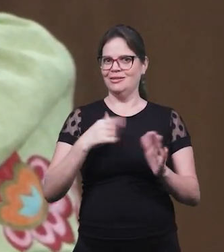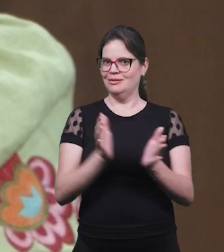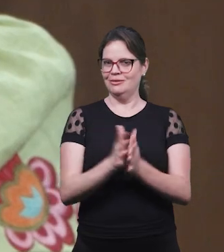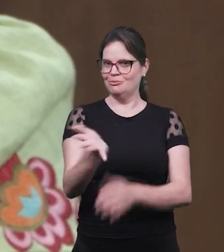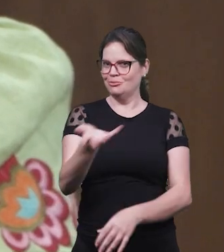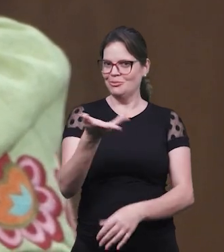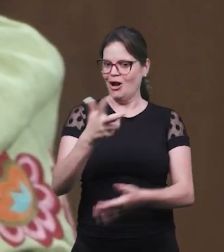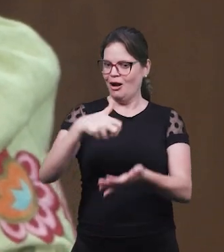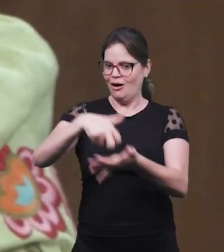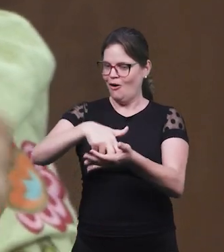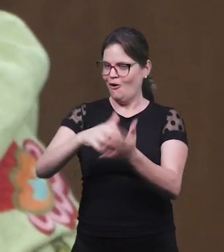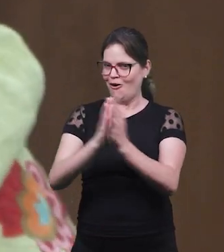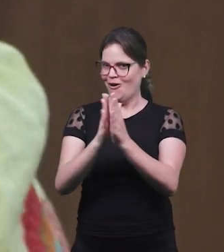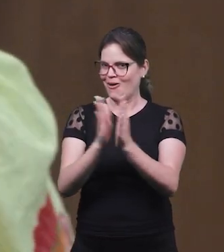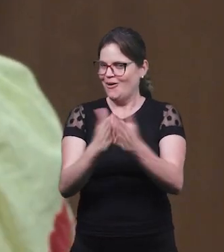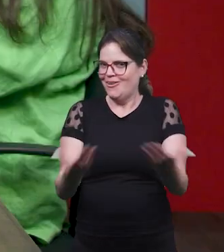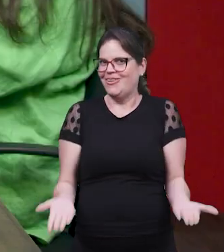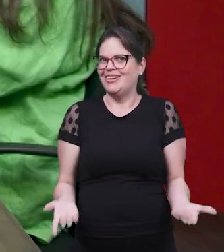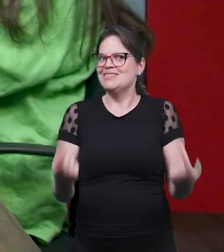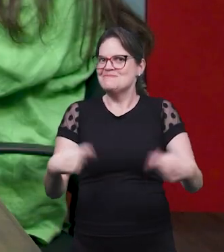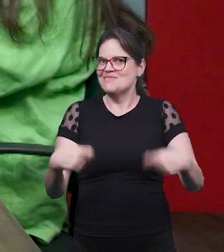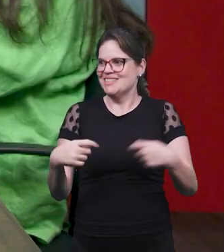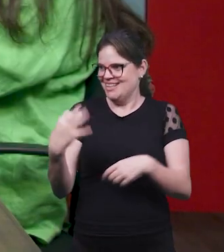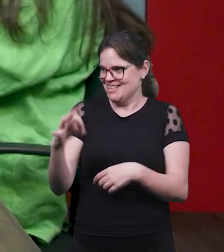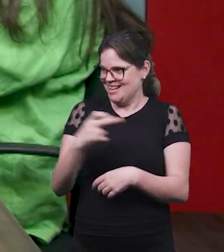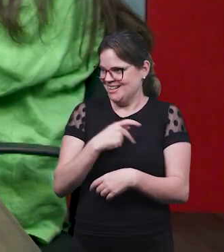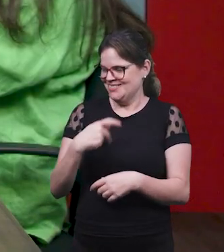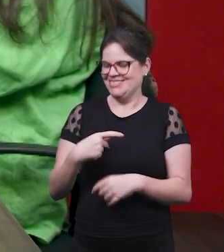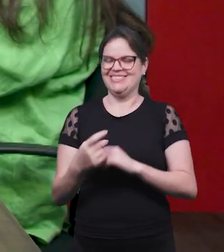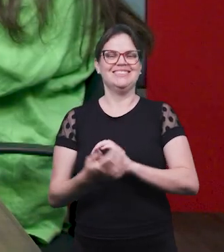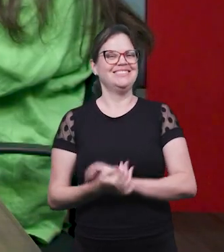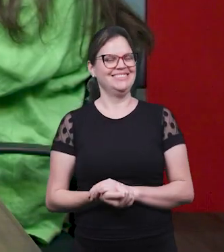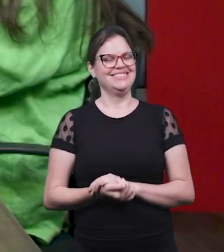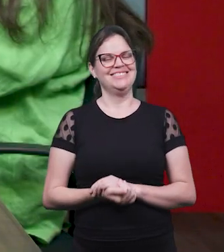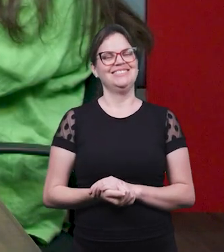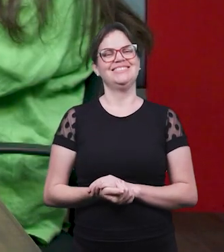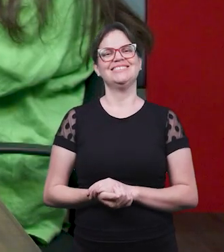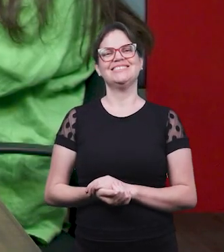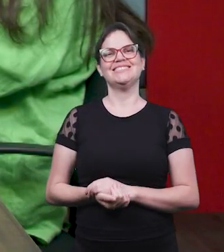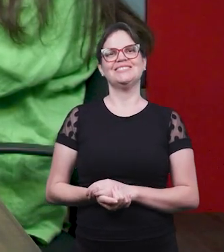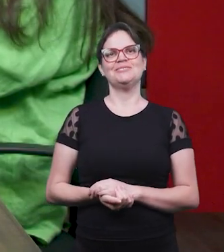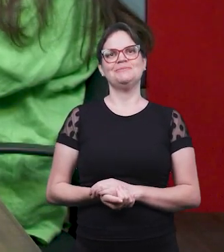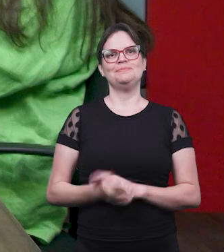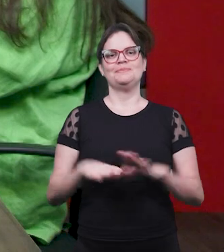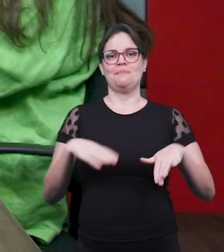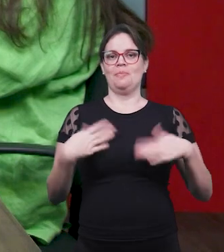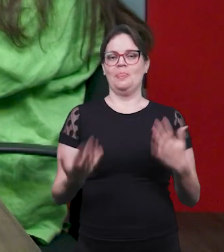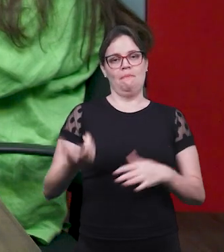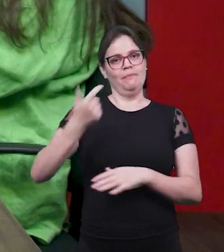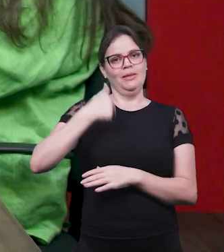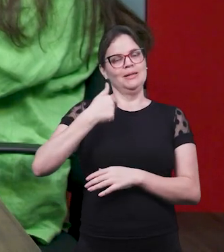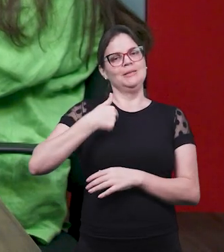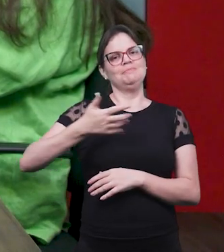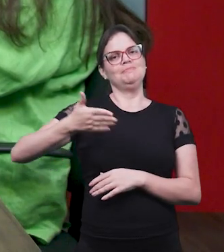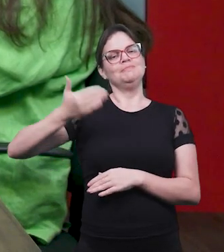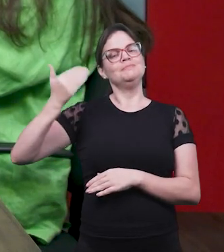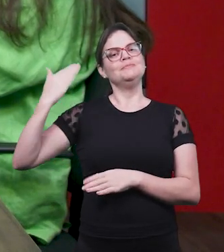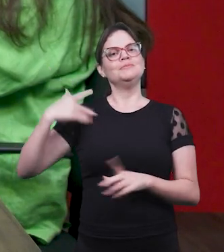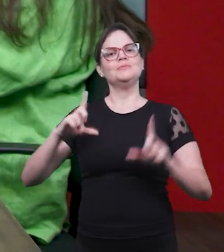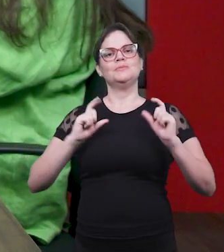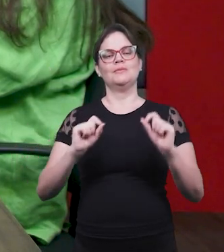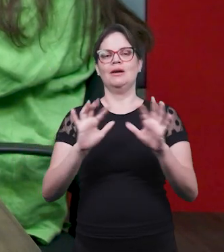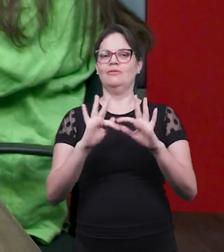aprontem no joelho. É isso mesmo, não é, pastor? Muito bom. Bom, gente, eu sou de uma época em que